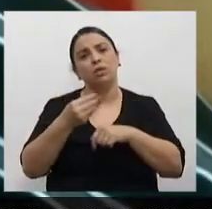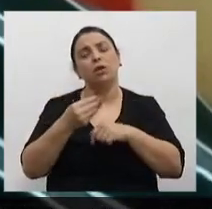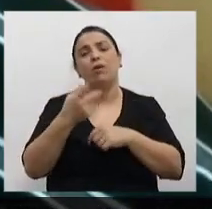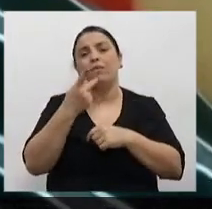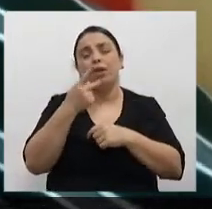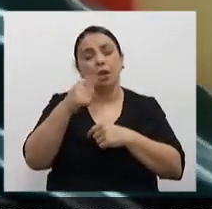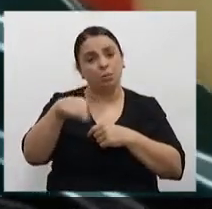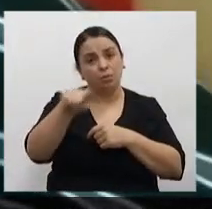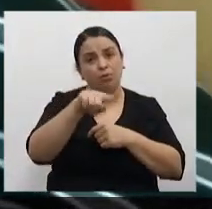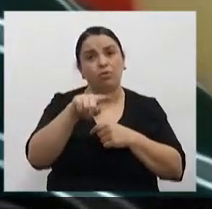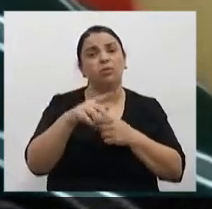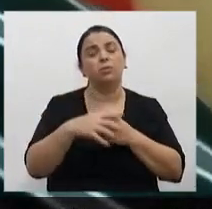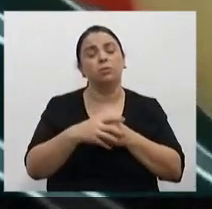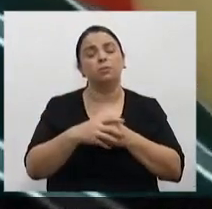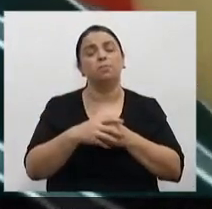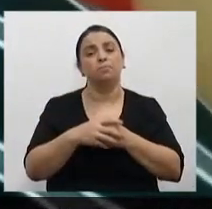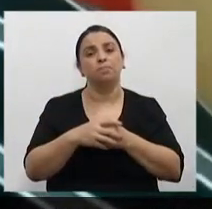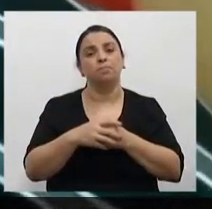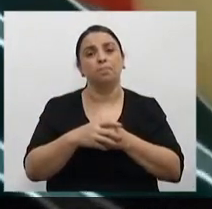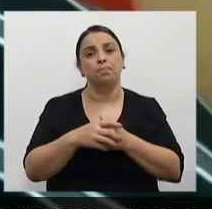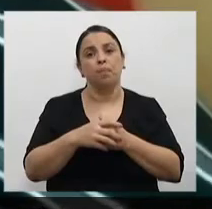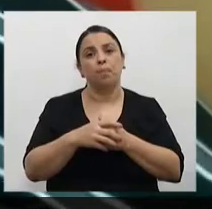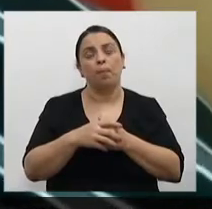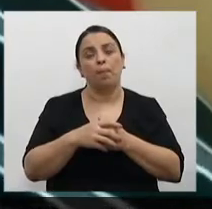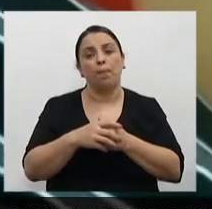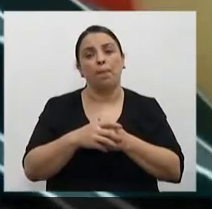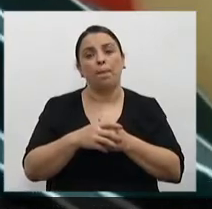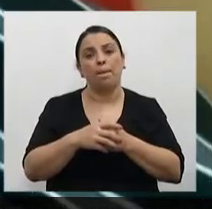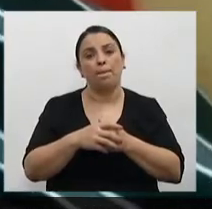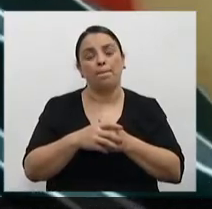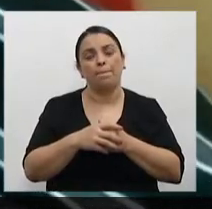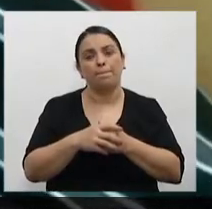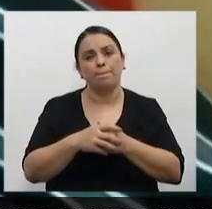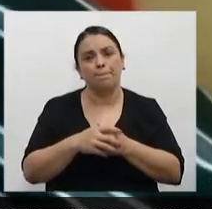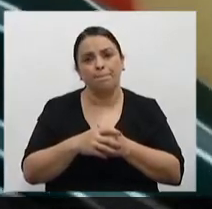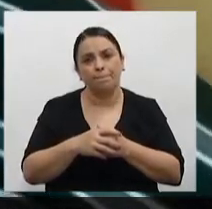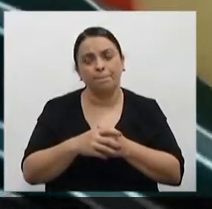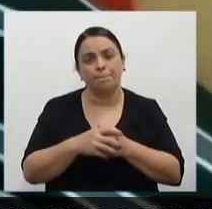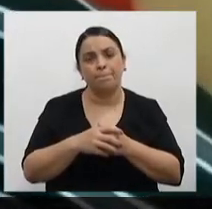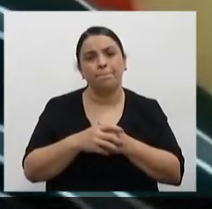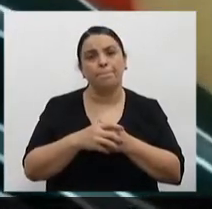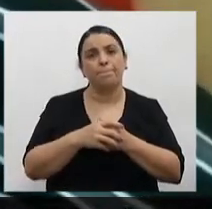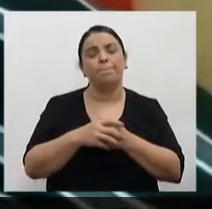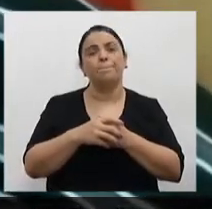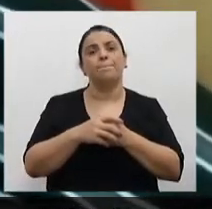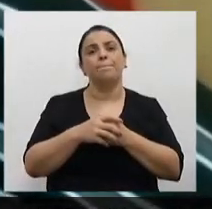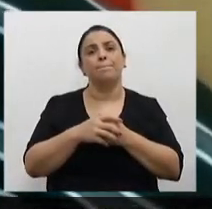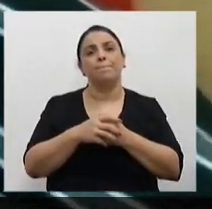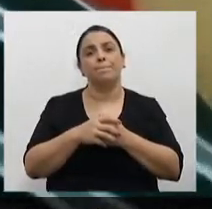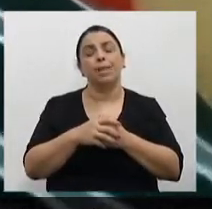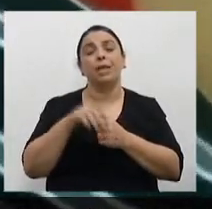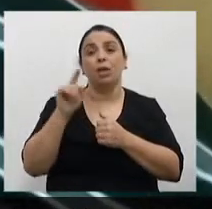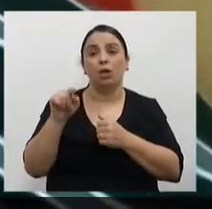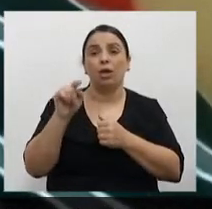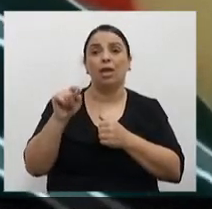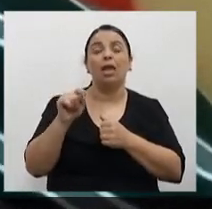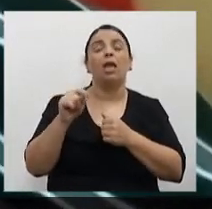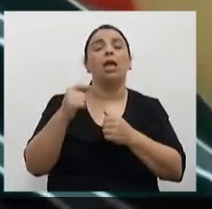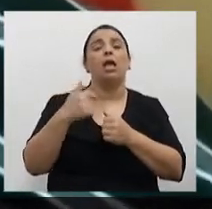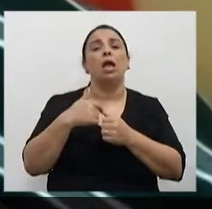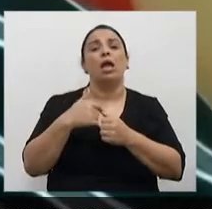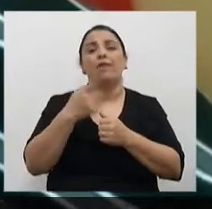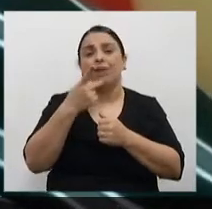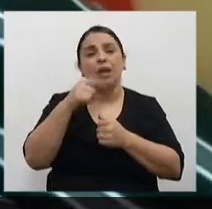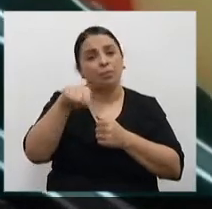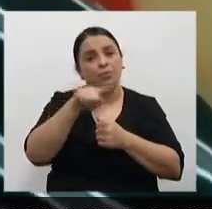ao Elias, que também notou muito bem isso aí, que é a palavra da Tânia, eu gostaria de parabenizar a